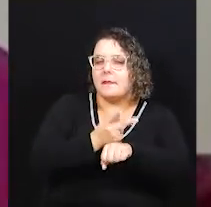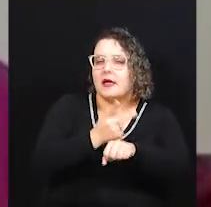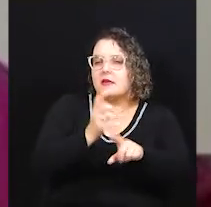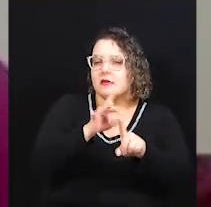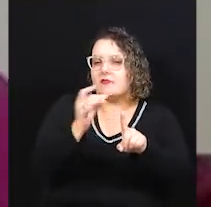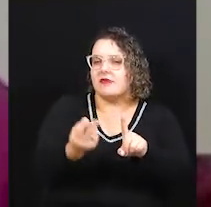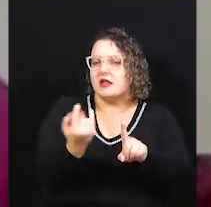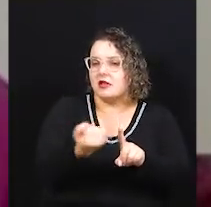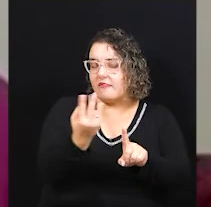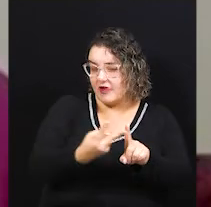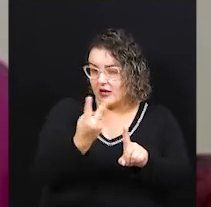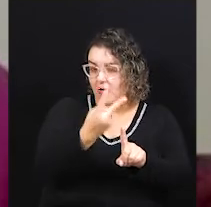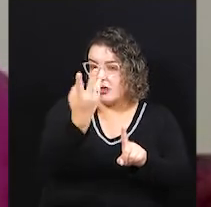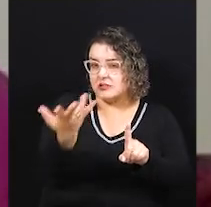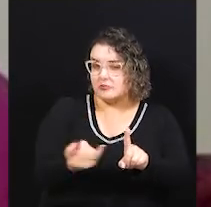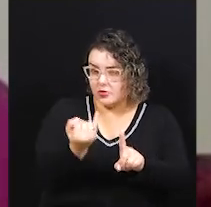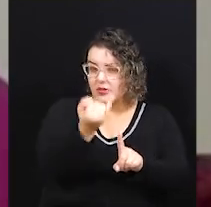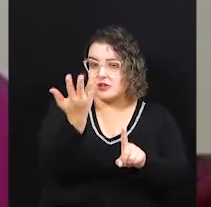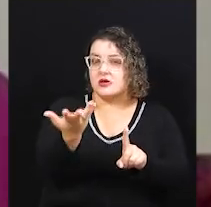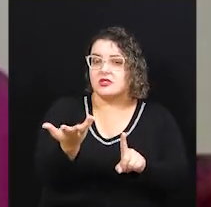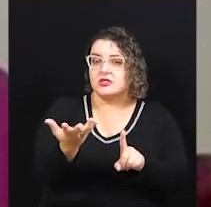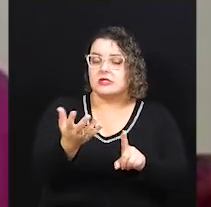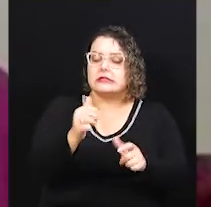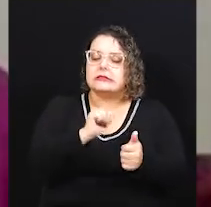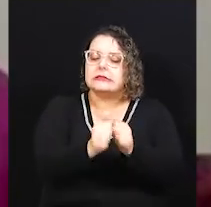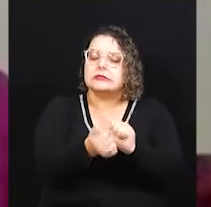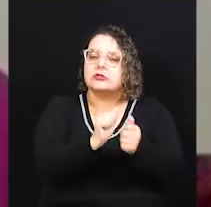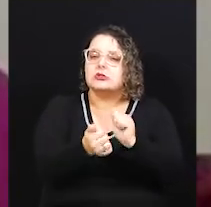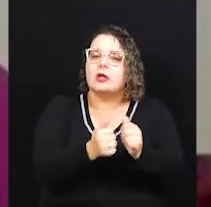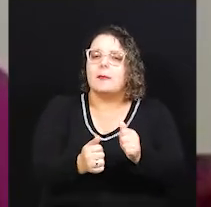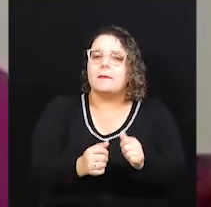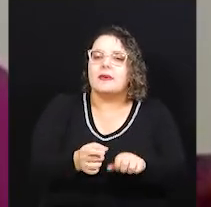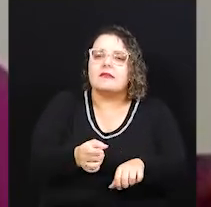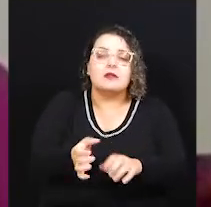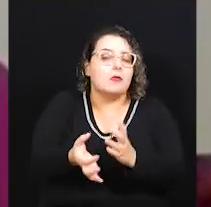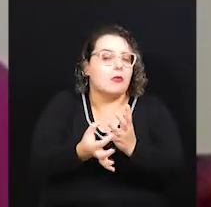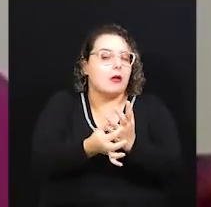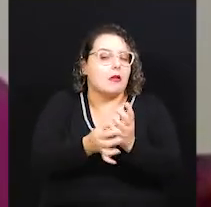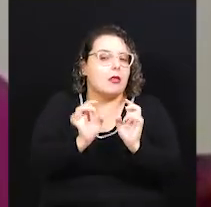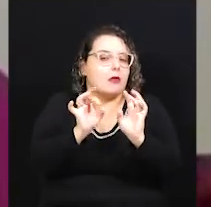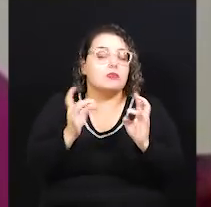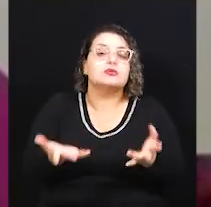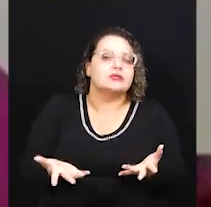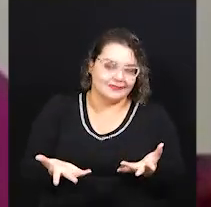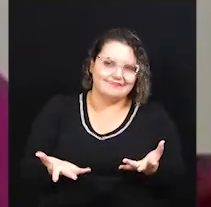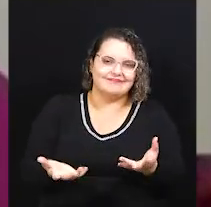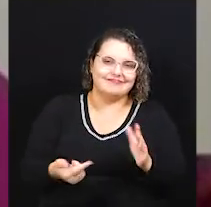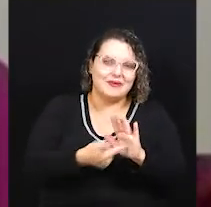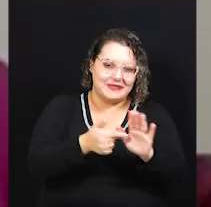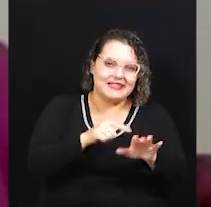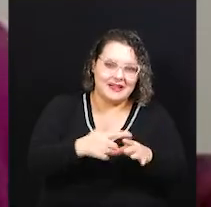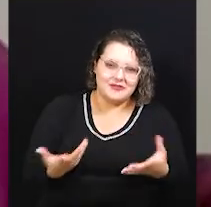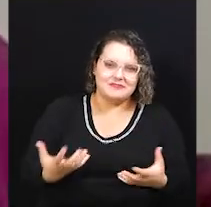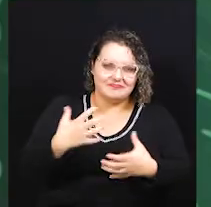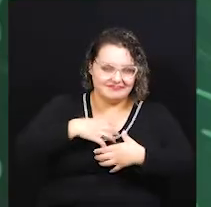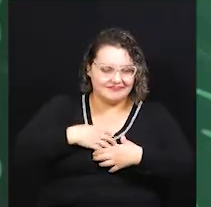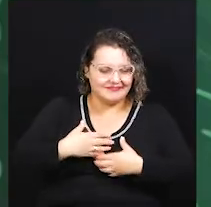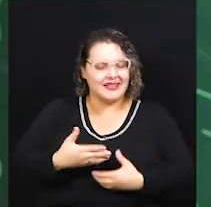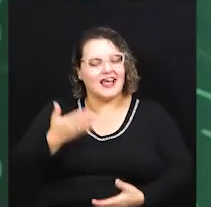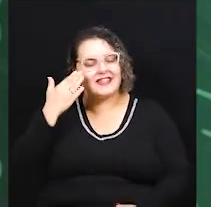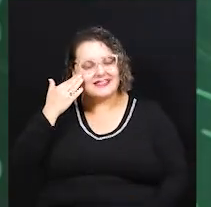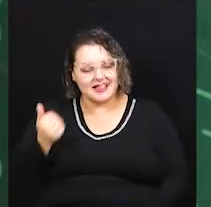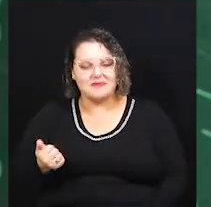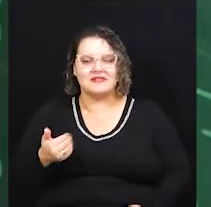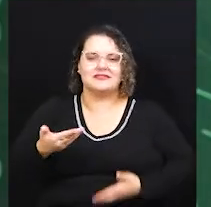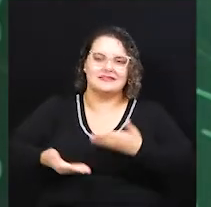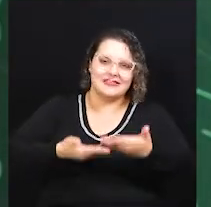que está começando a vida aí para o mundo adulto, aprenda a lapidar esse diamante que tem dentro de si, que são os sentimentos.